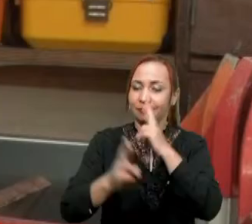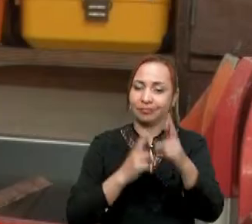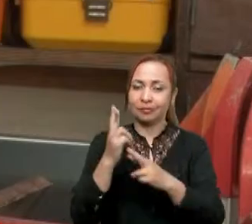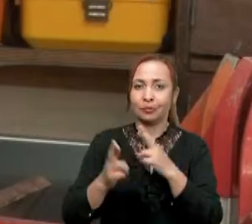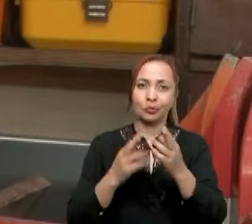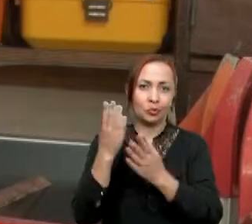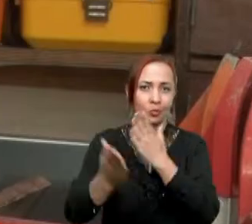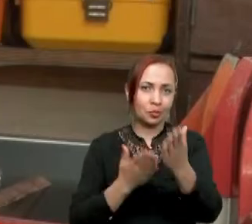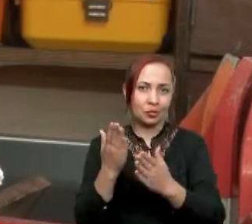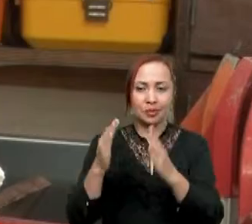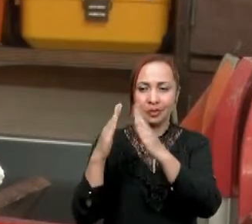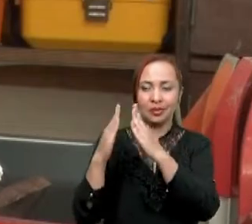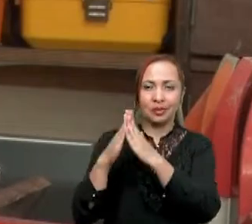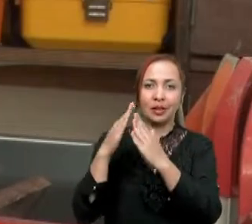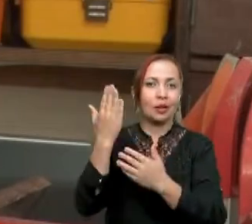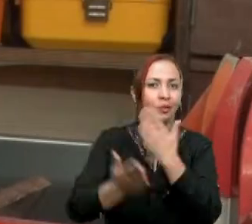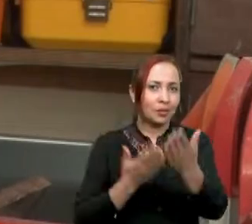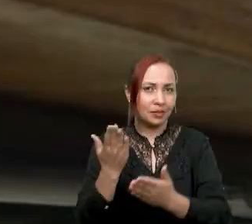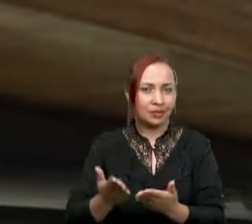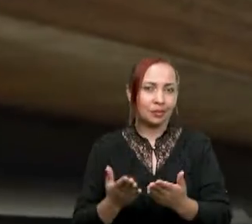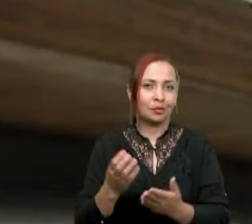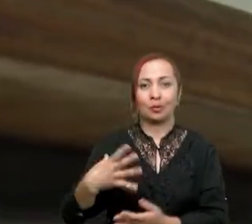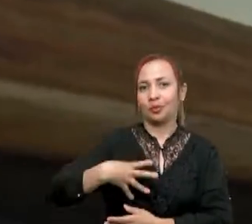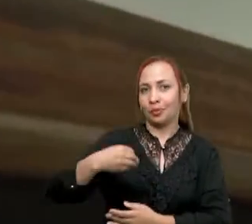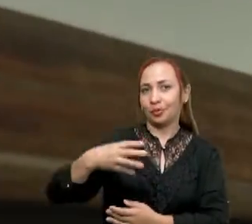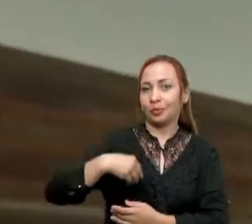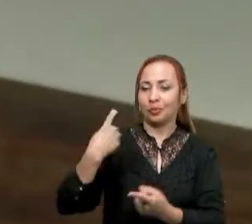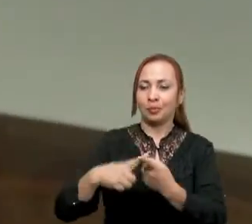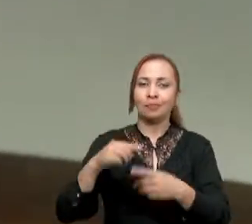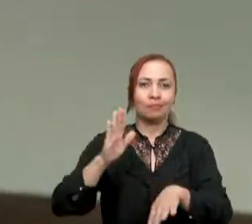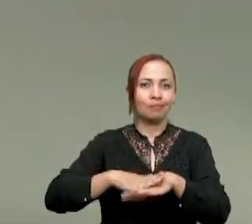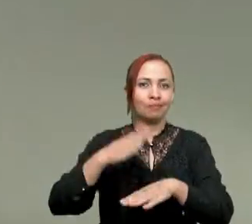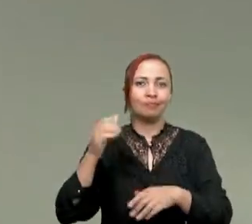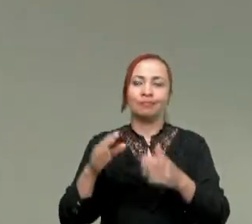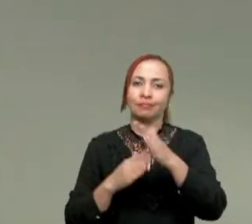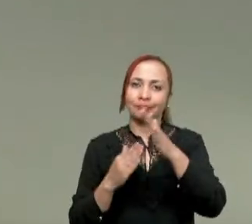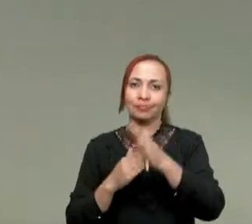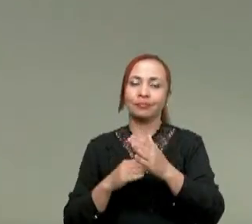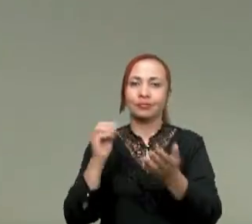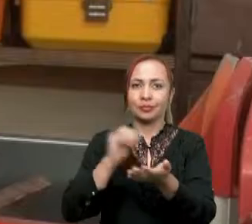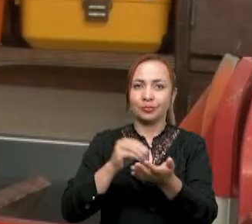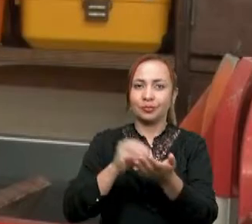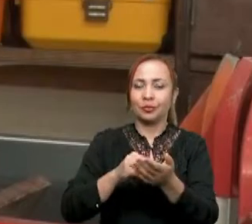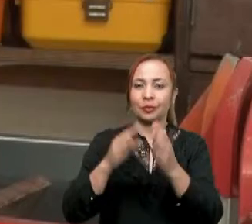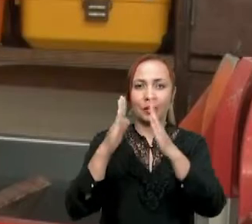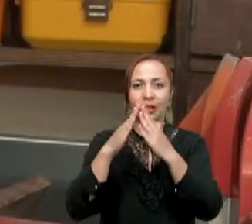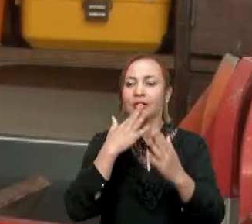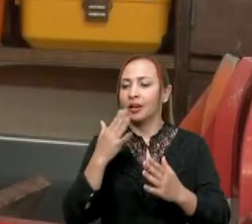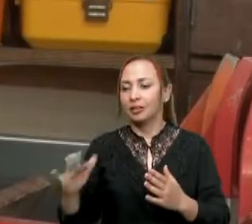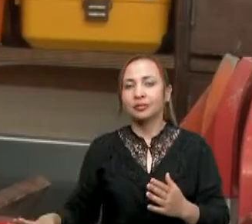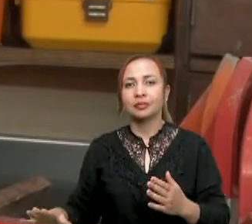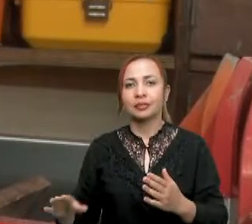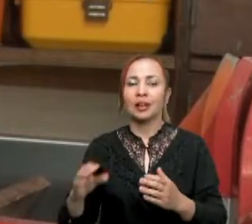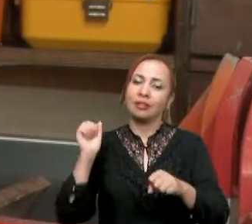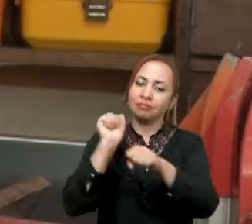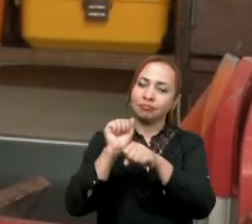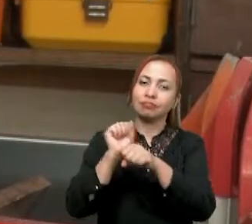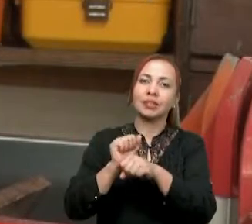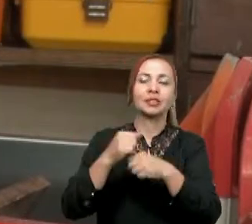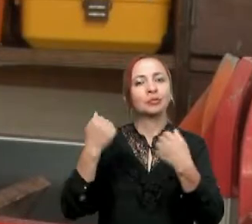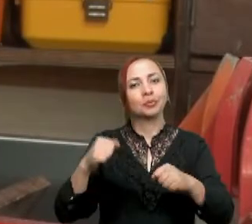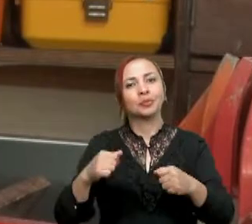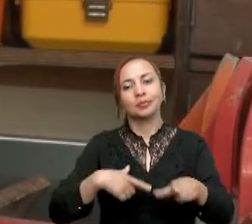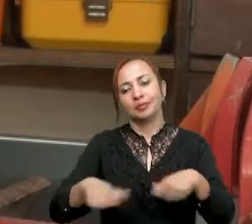normalmente está relacionado com cuidado com a casa e com cuidado com os filhos porque na maioria das vezes a falta de creches impede que as mulheres possam trabalhar